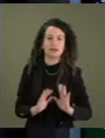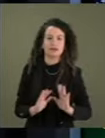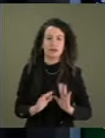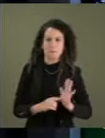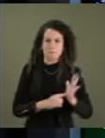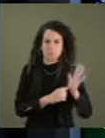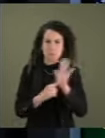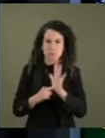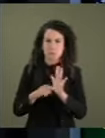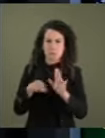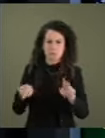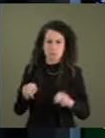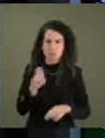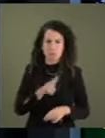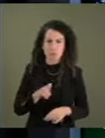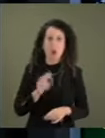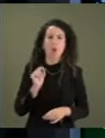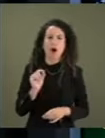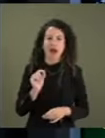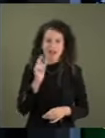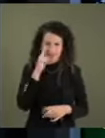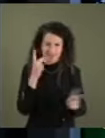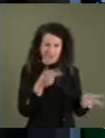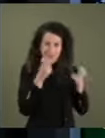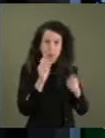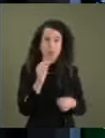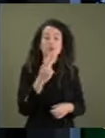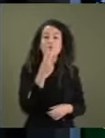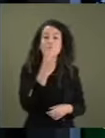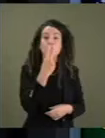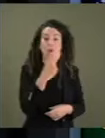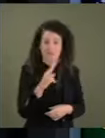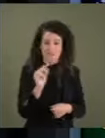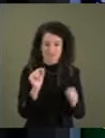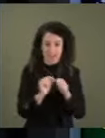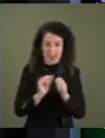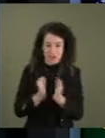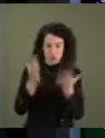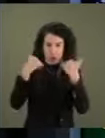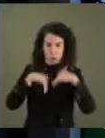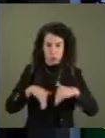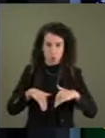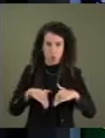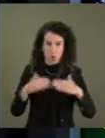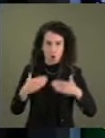tudo que a gente viu que o cigarro faz, senadores e senadoras,